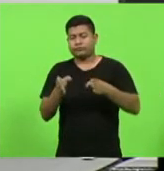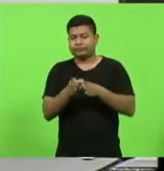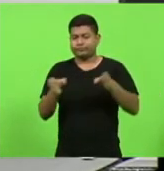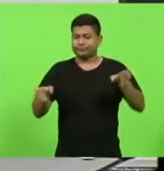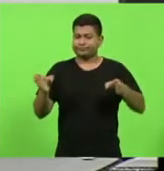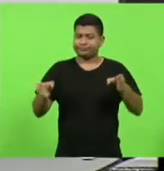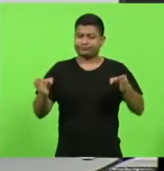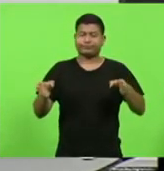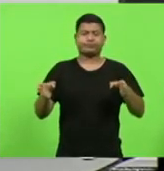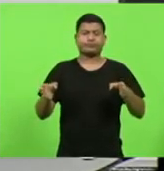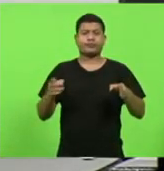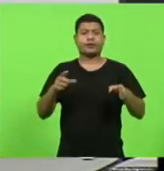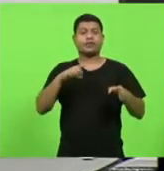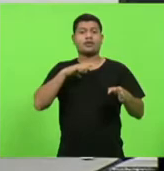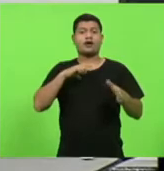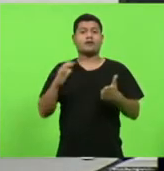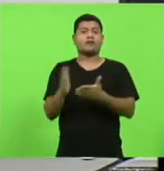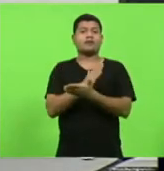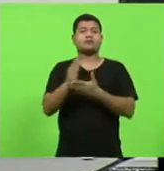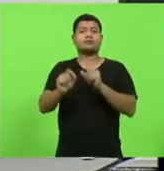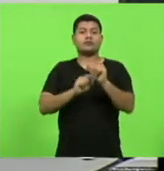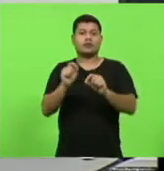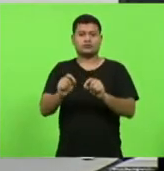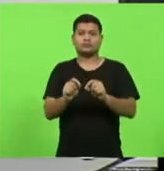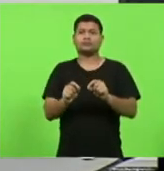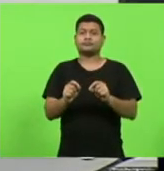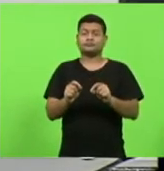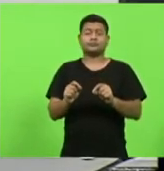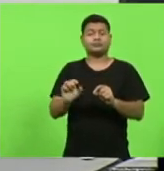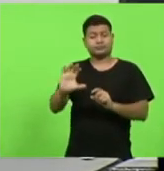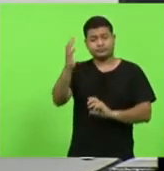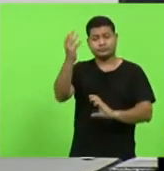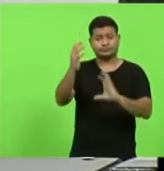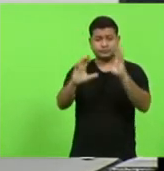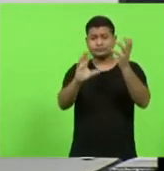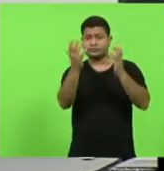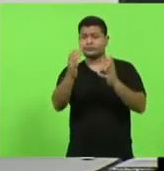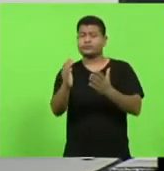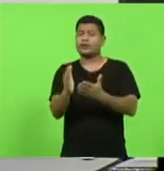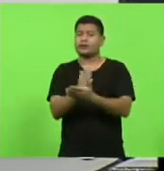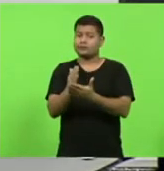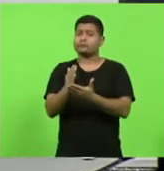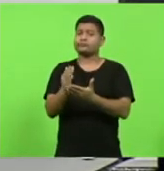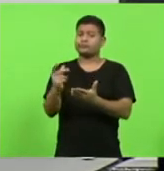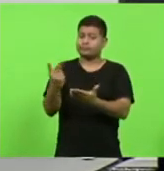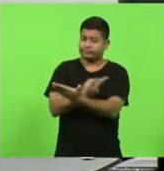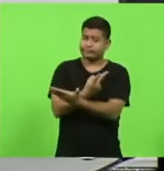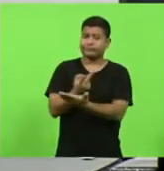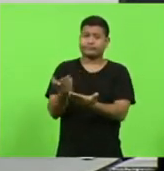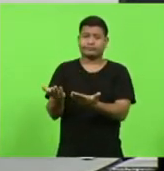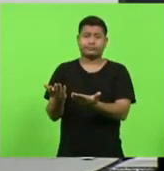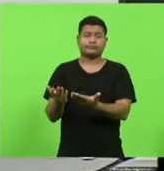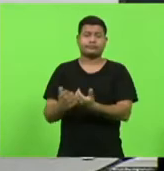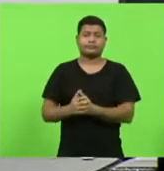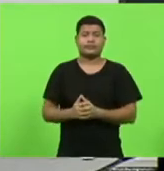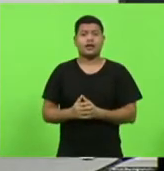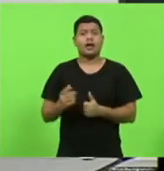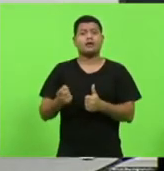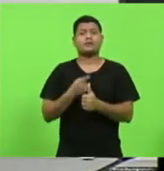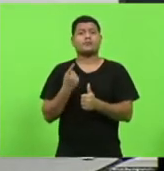tivemos alguns poréns, algumas injustiças.